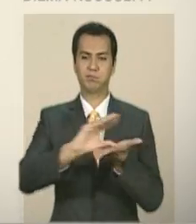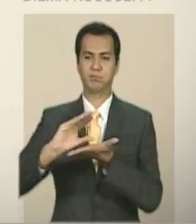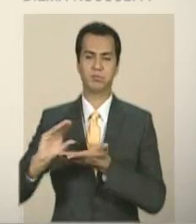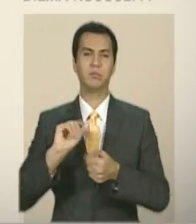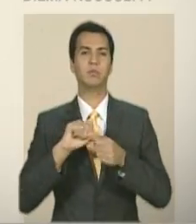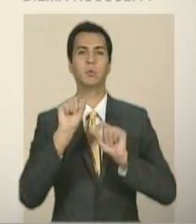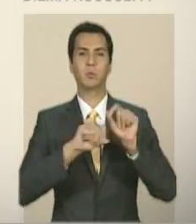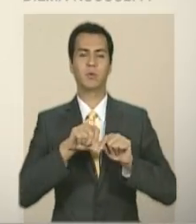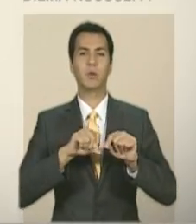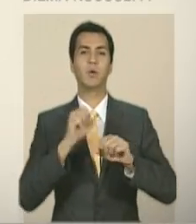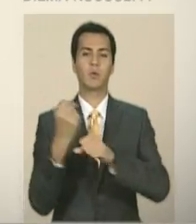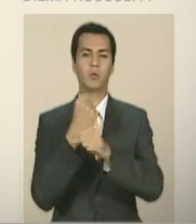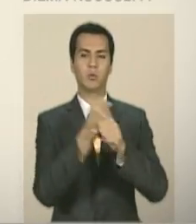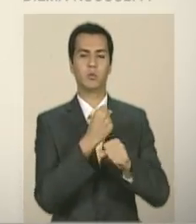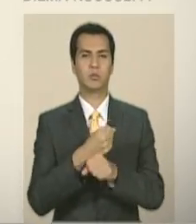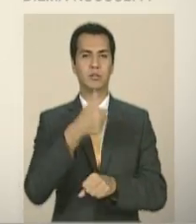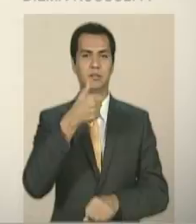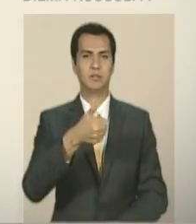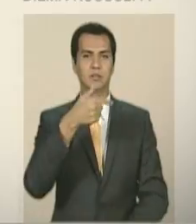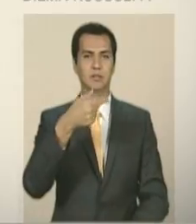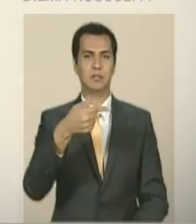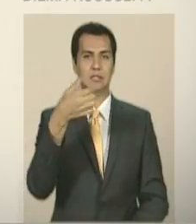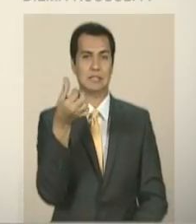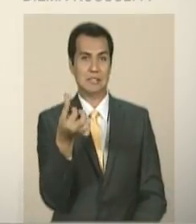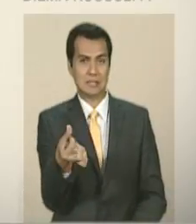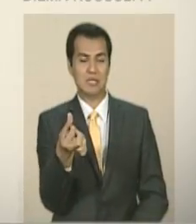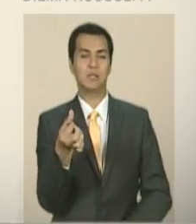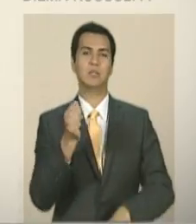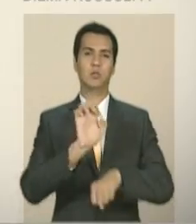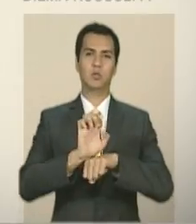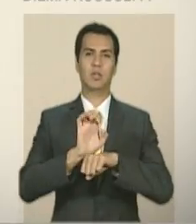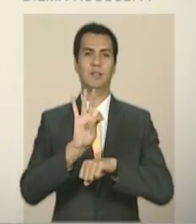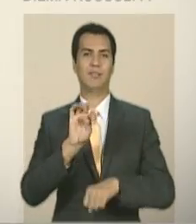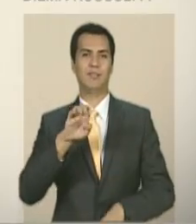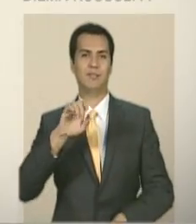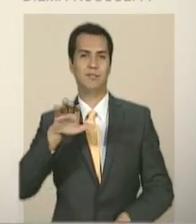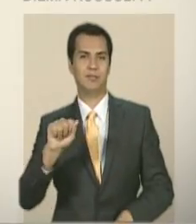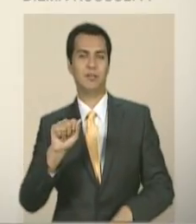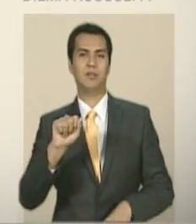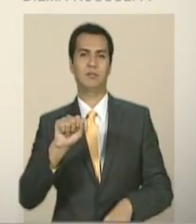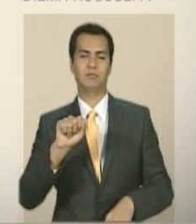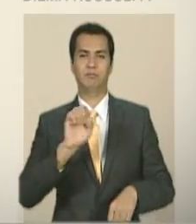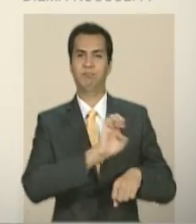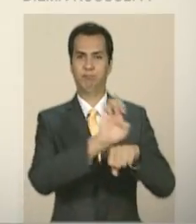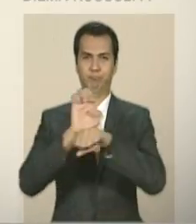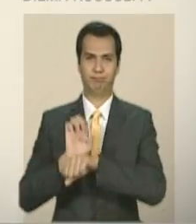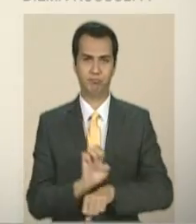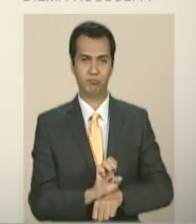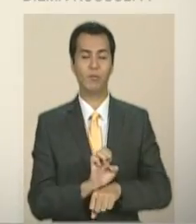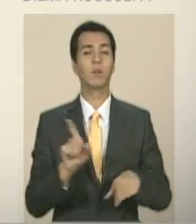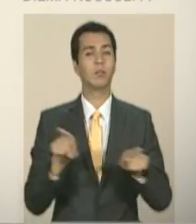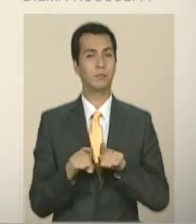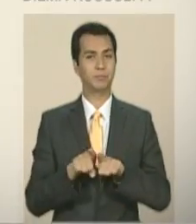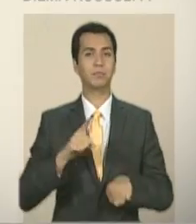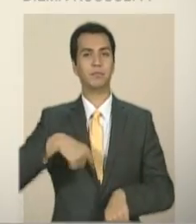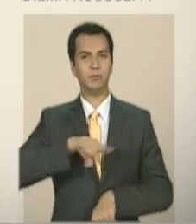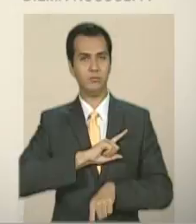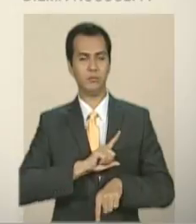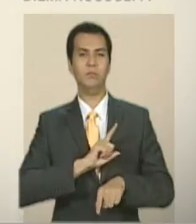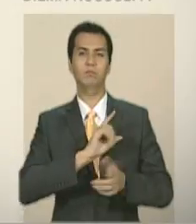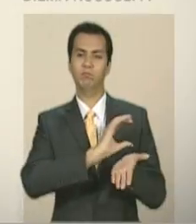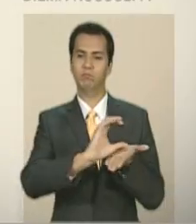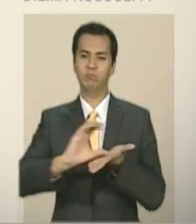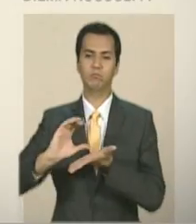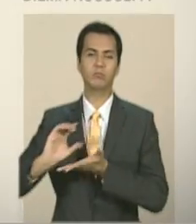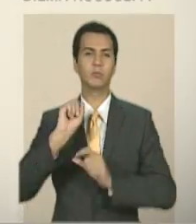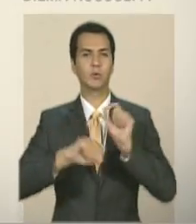176 escolas técnicas estaduais e também na reforma ampliação e compra de